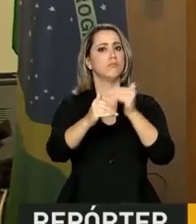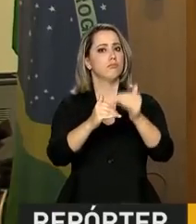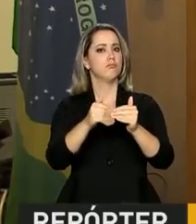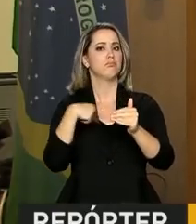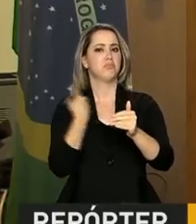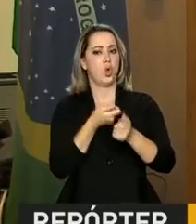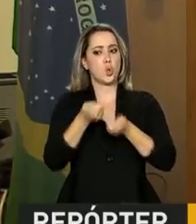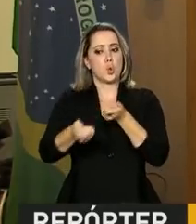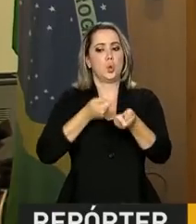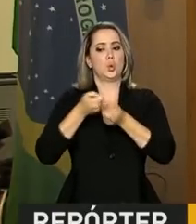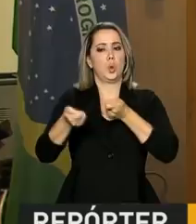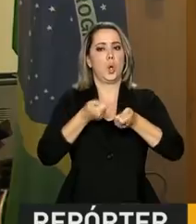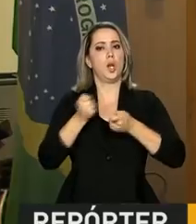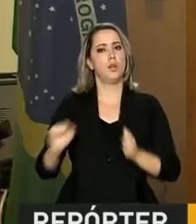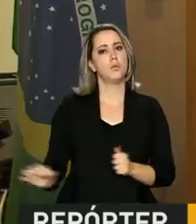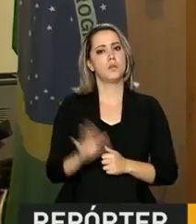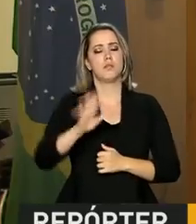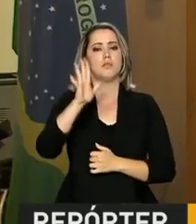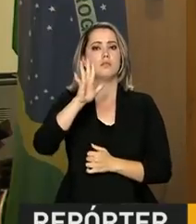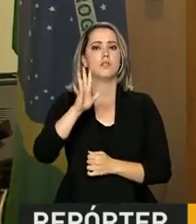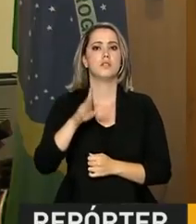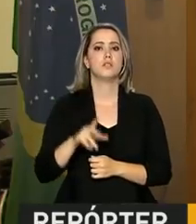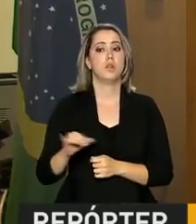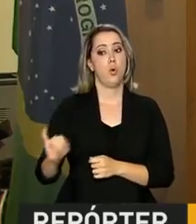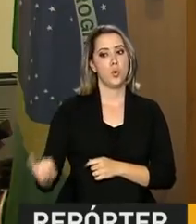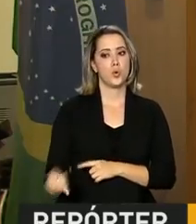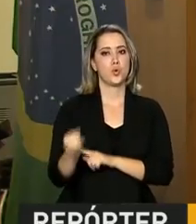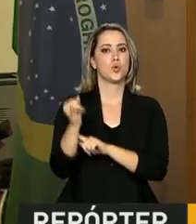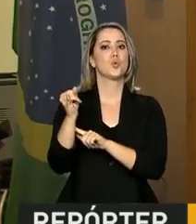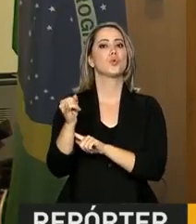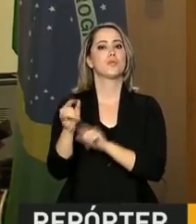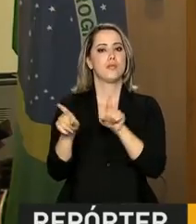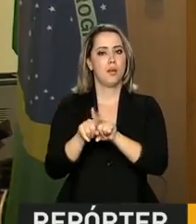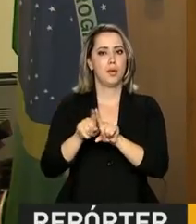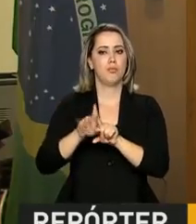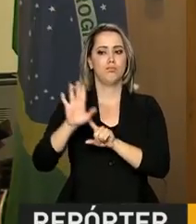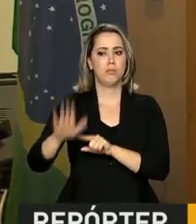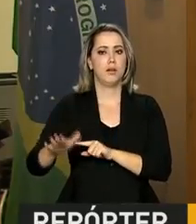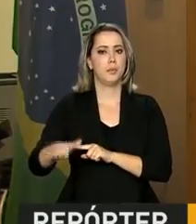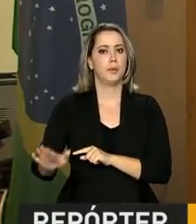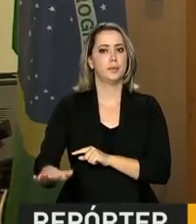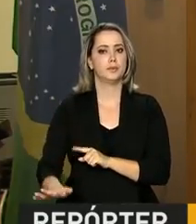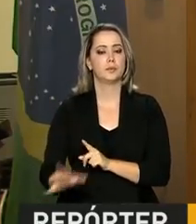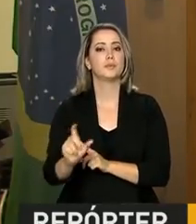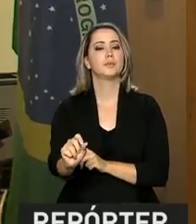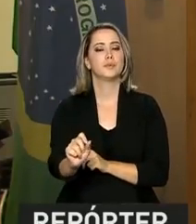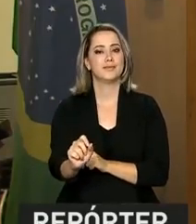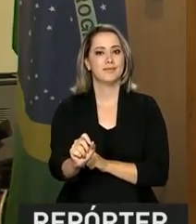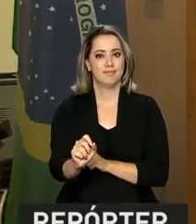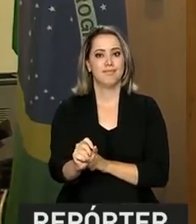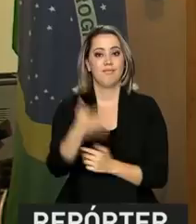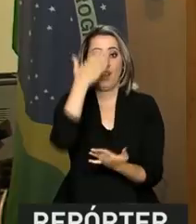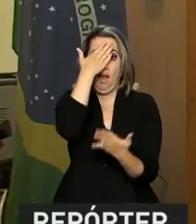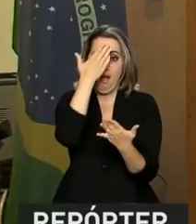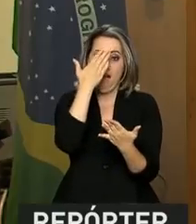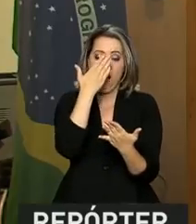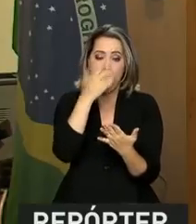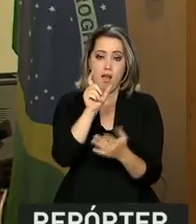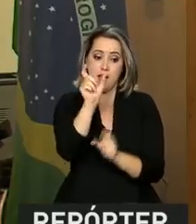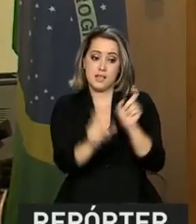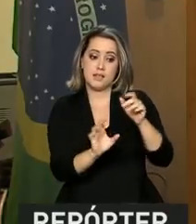controlar a inflação, a taxa de juros está caindo, o índice de confiança do